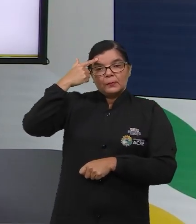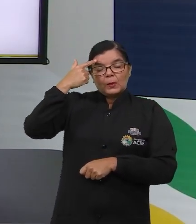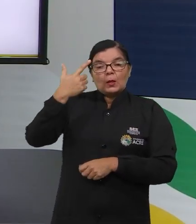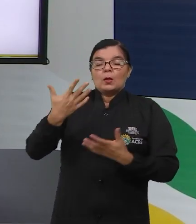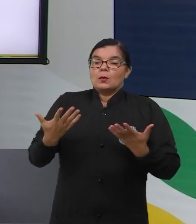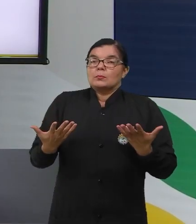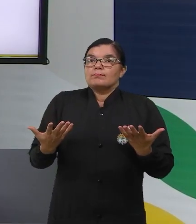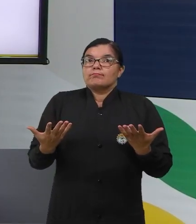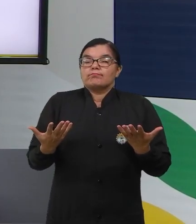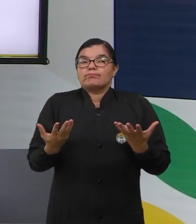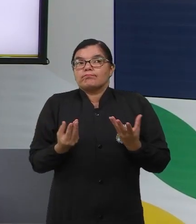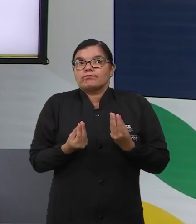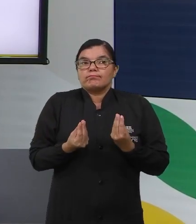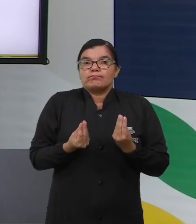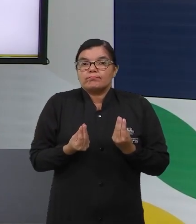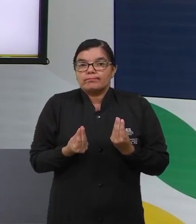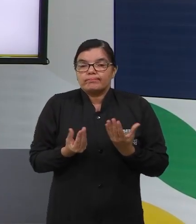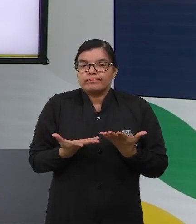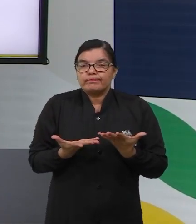uma forma